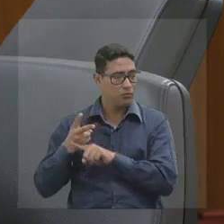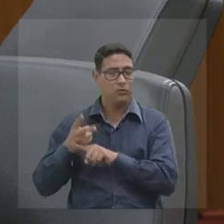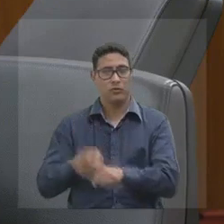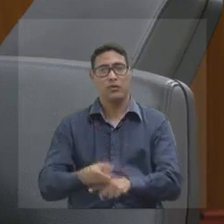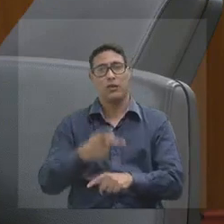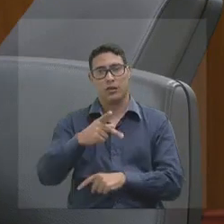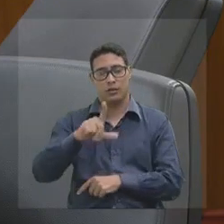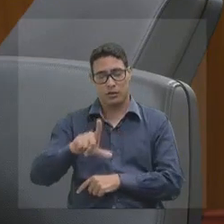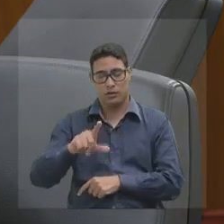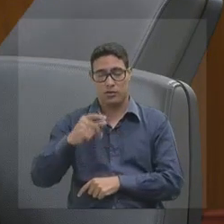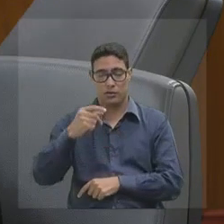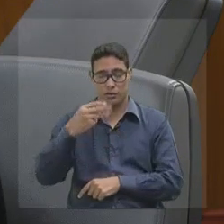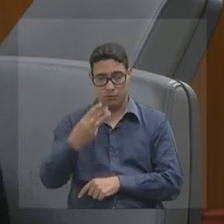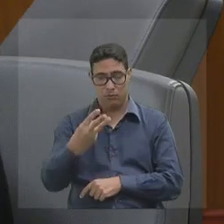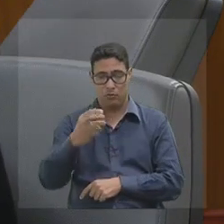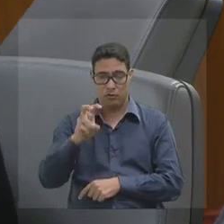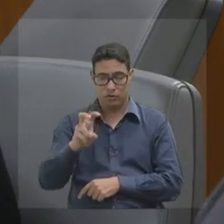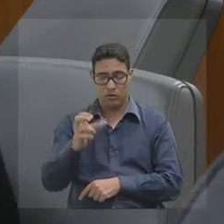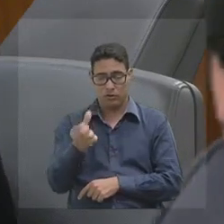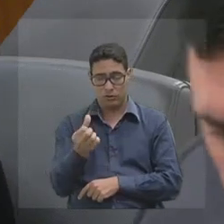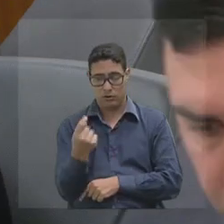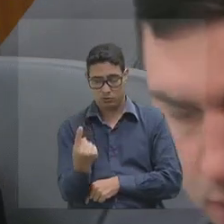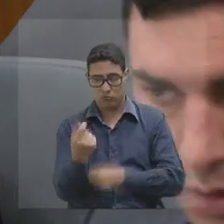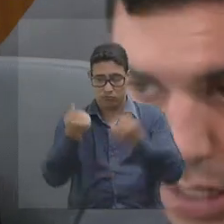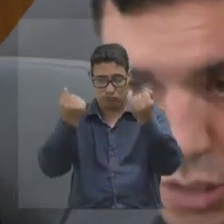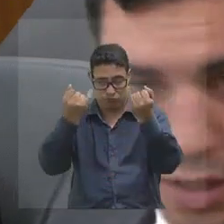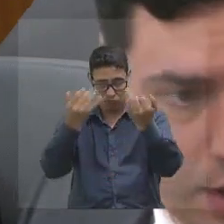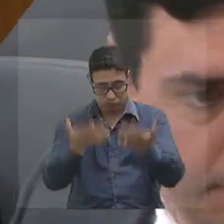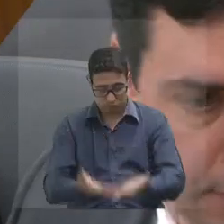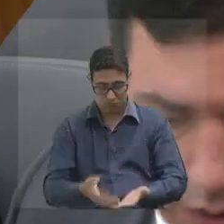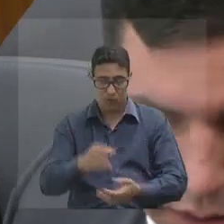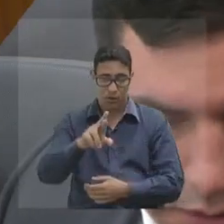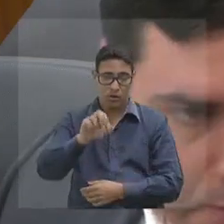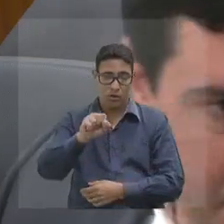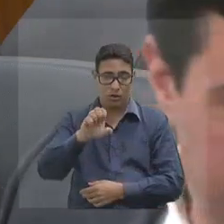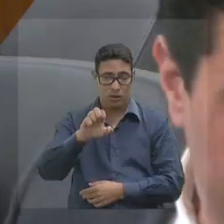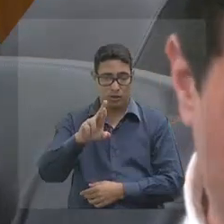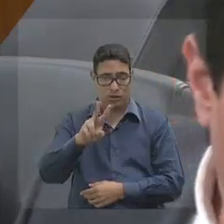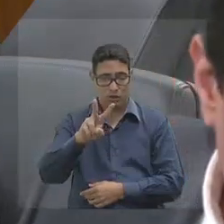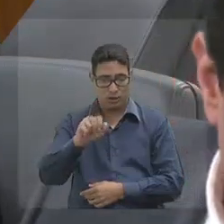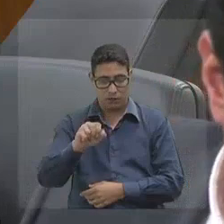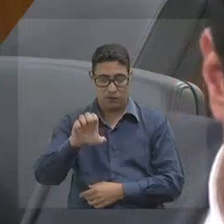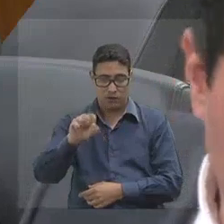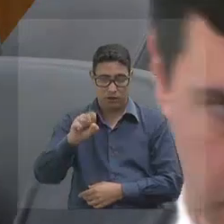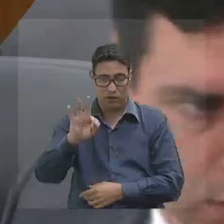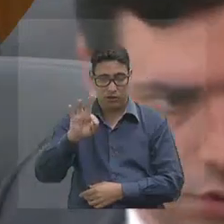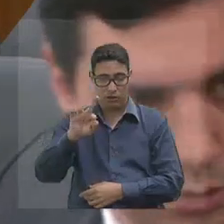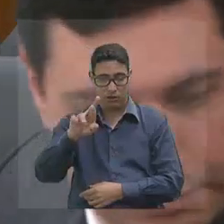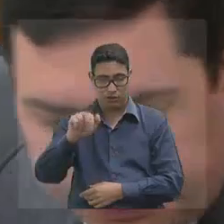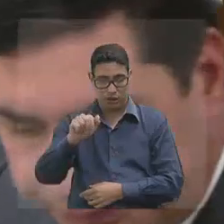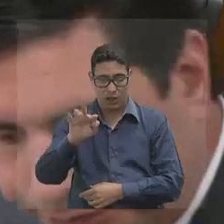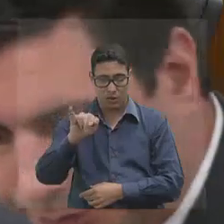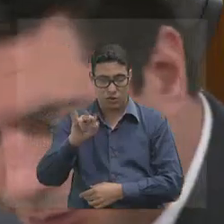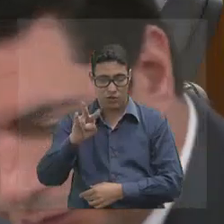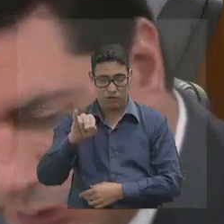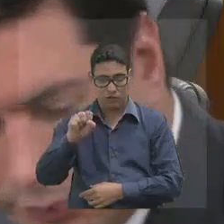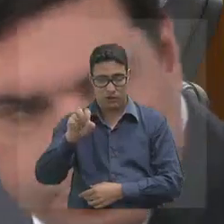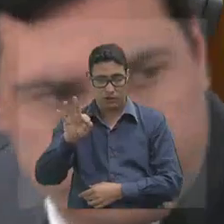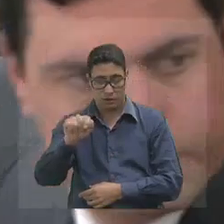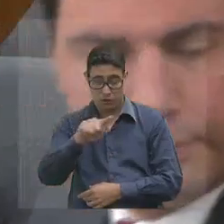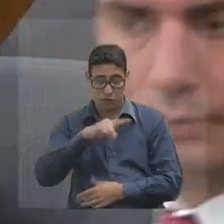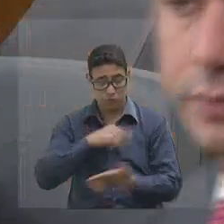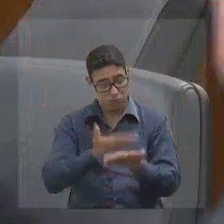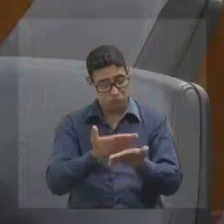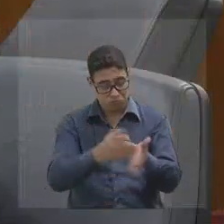3.561 que você menciona sobre a reserva extrativista para a gente estudar é Porque de fato é pode haver uma